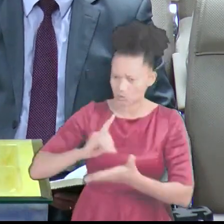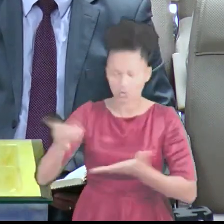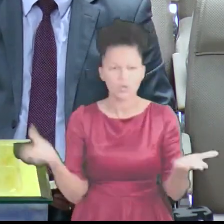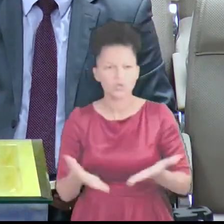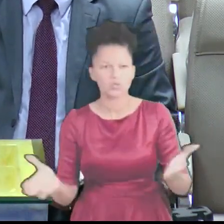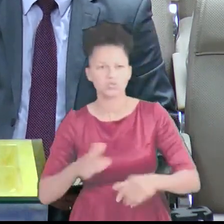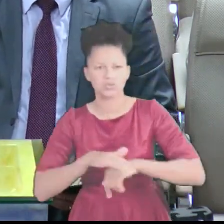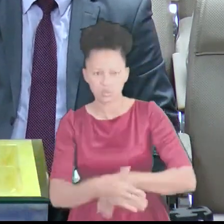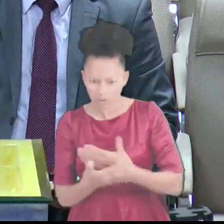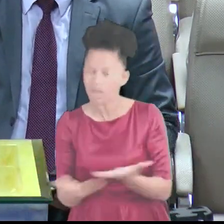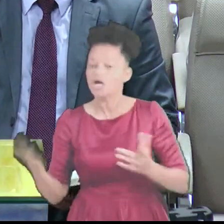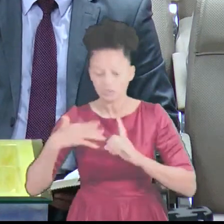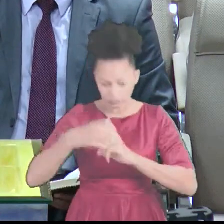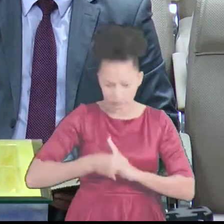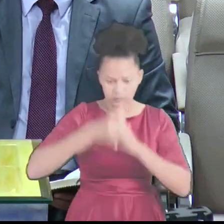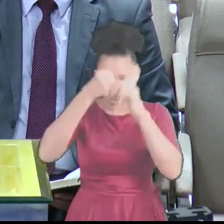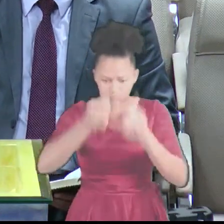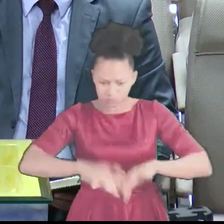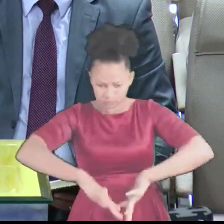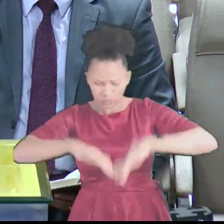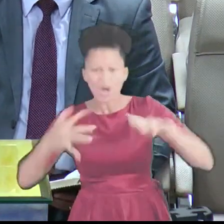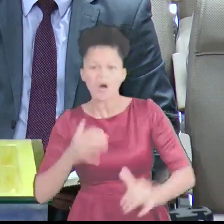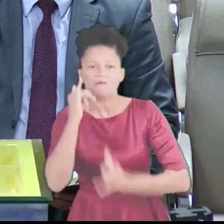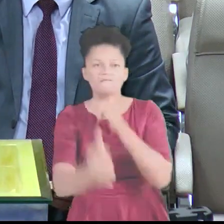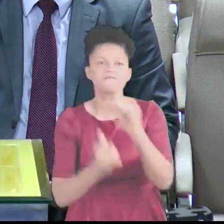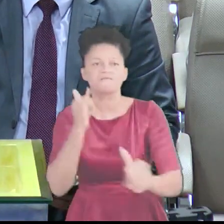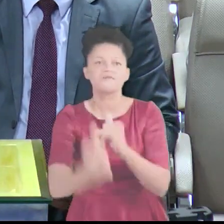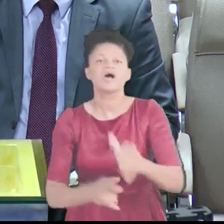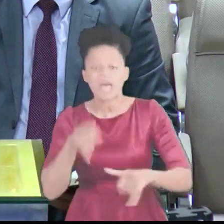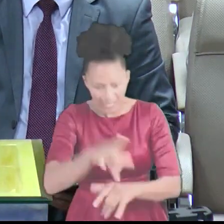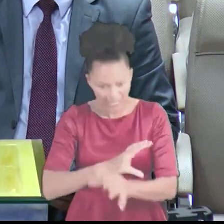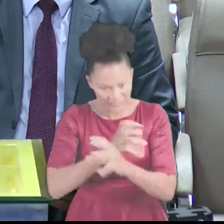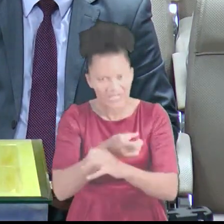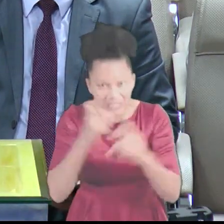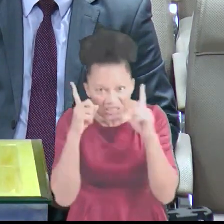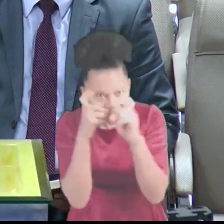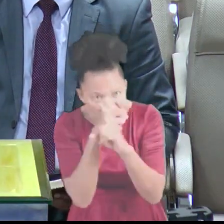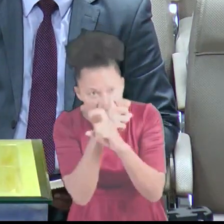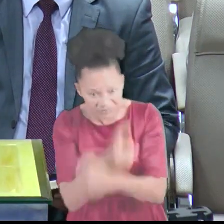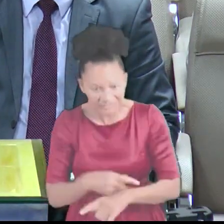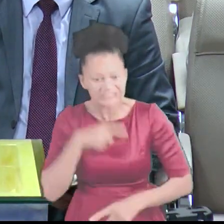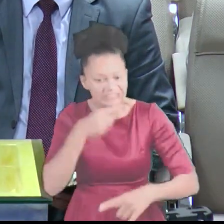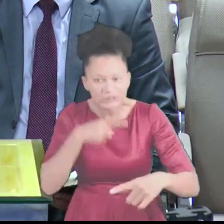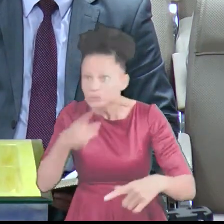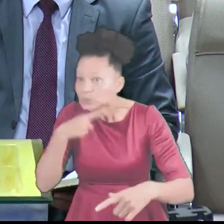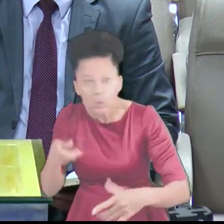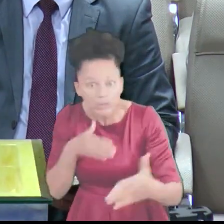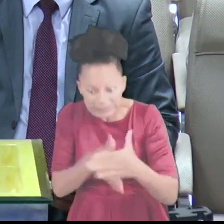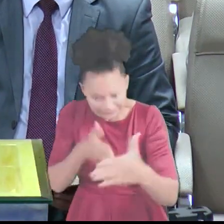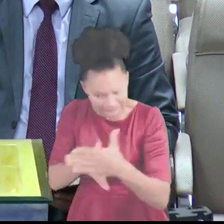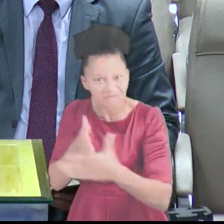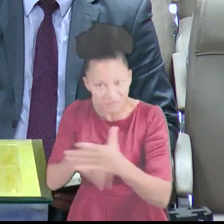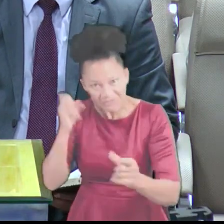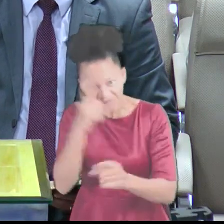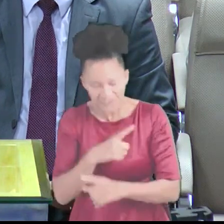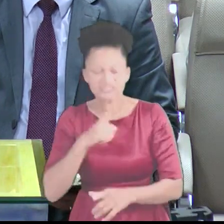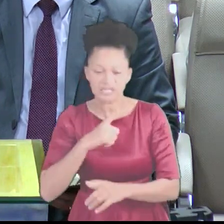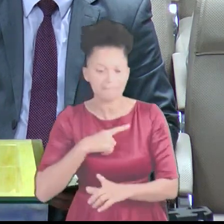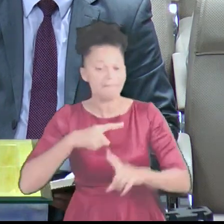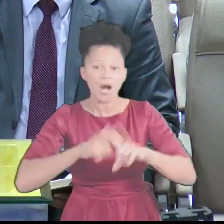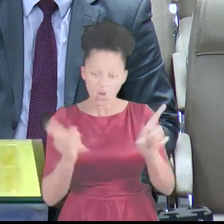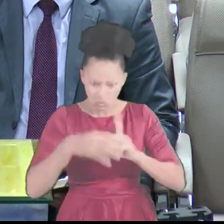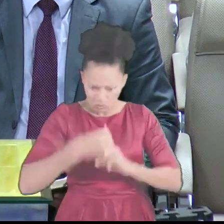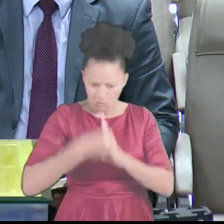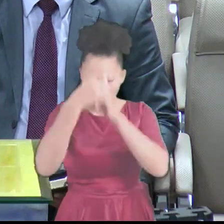noite. Deus te levou a este vale para dizer: é seco? É. A impossibilidade? Ah, mas eu te